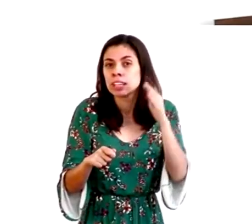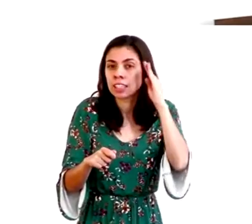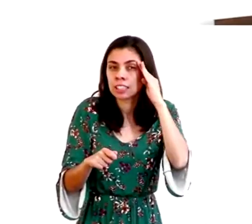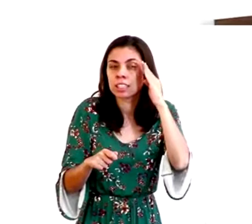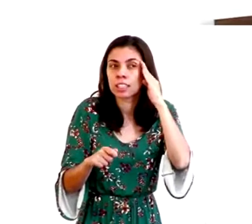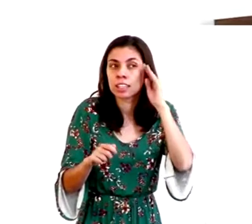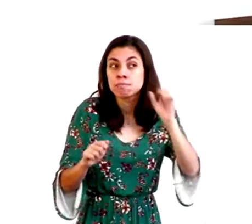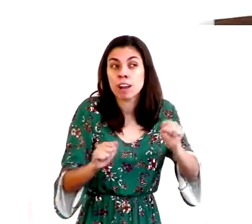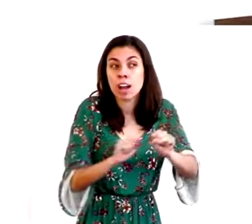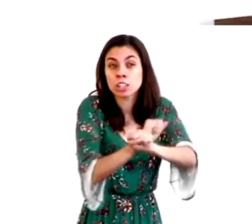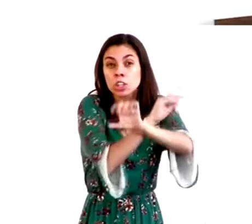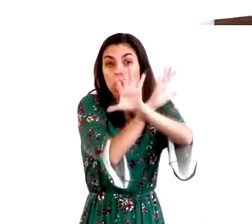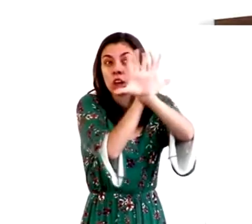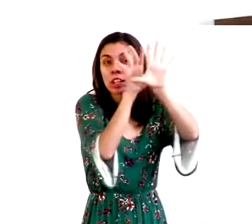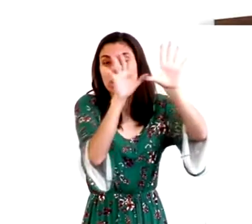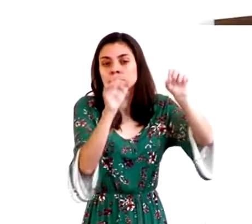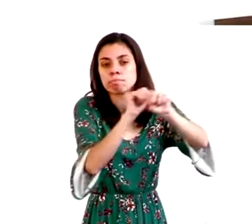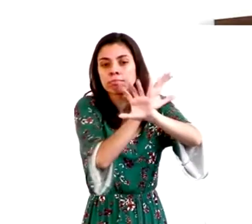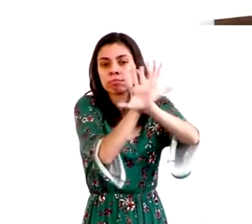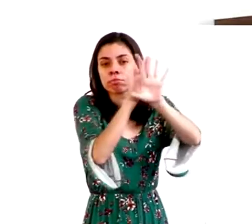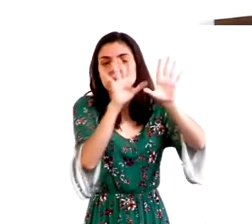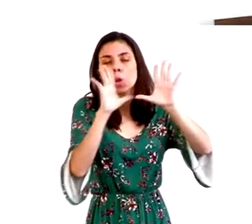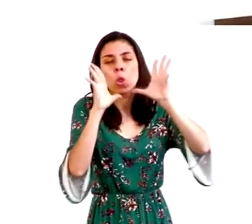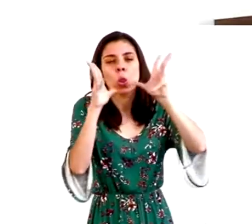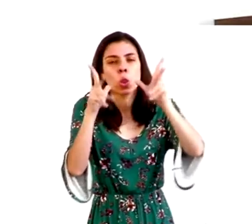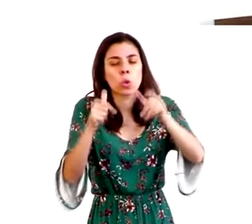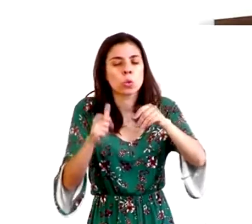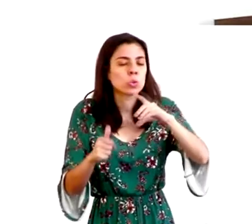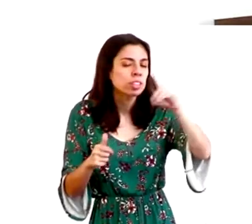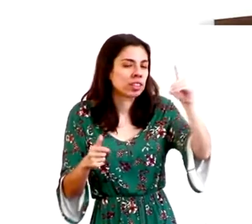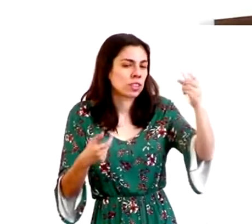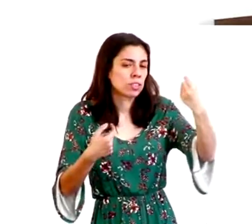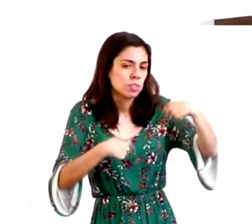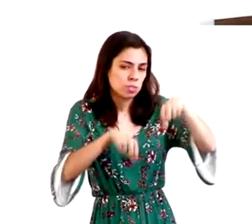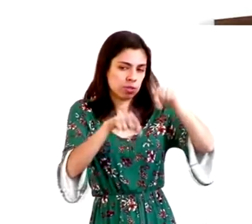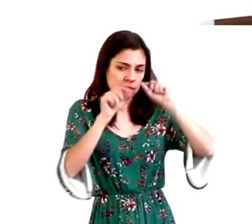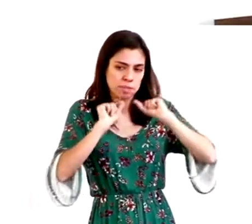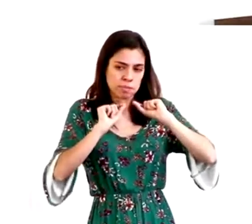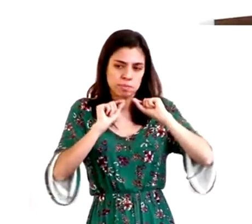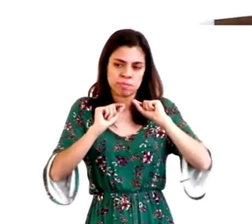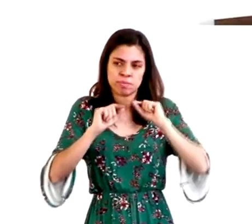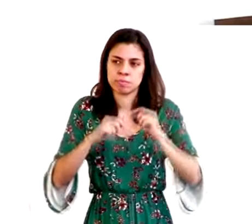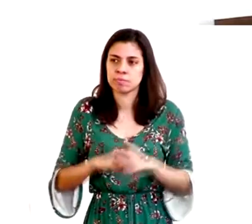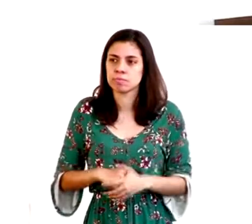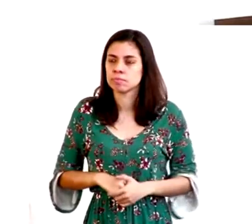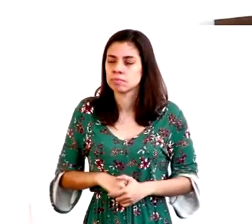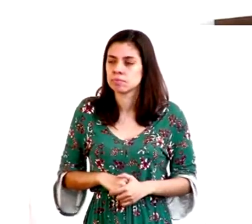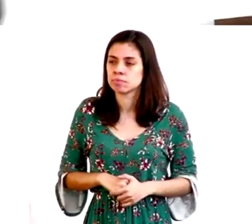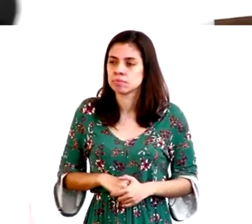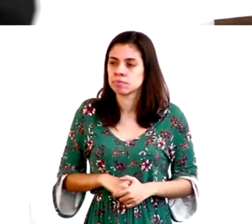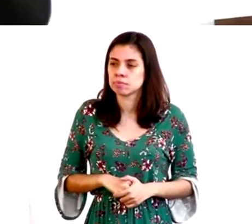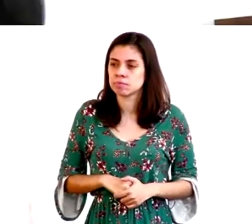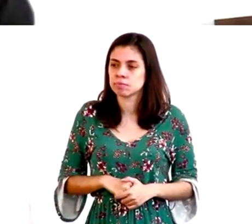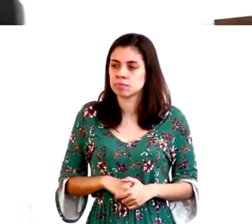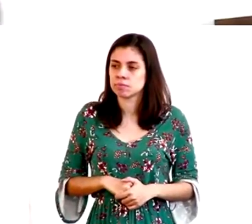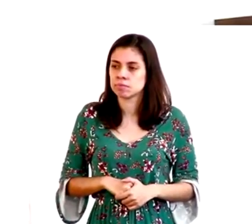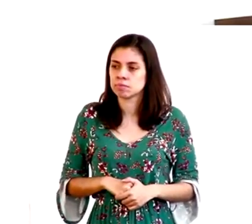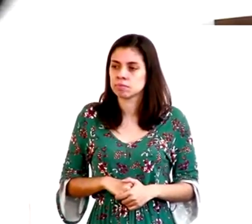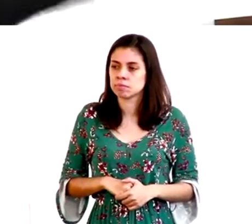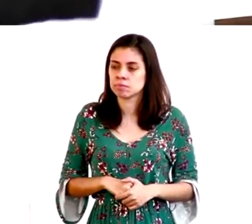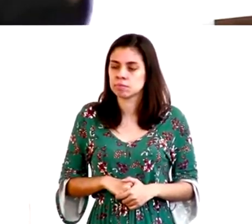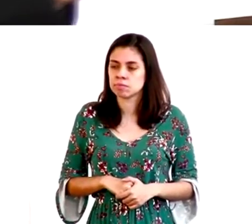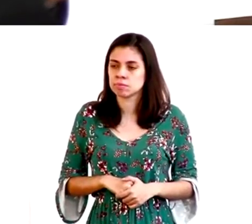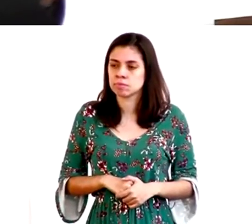está produzindo em nossas vidas. O Sermão do Monte também nos